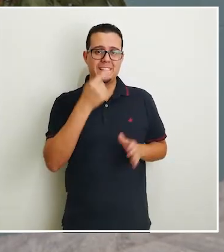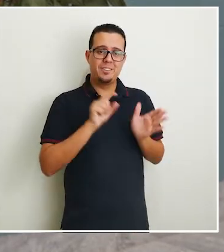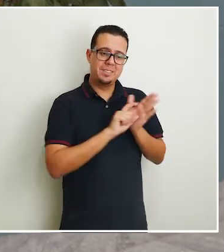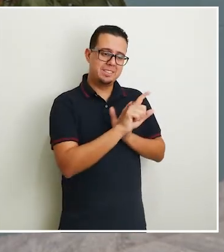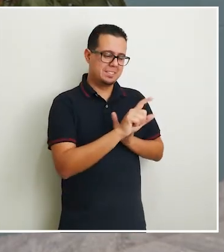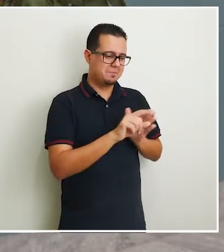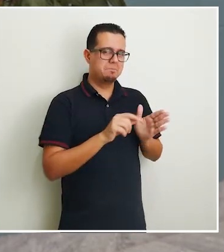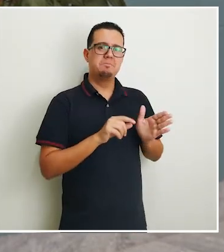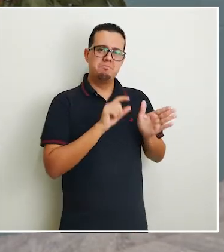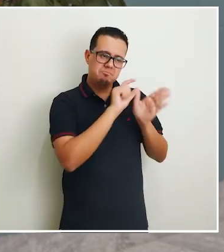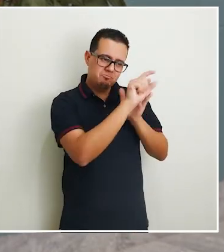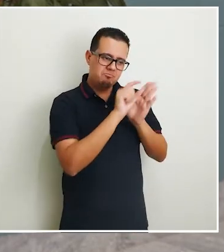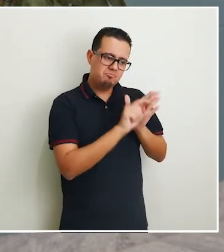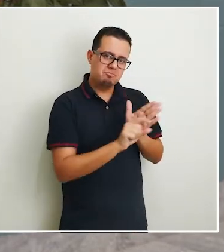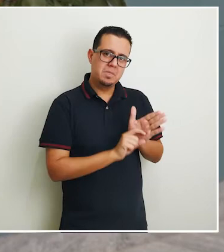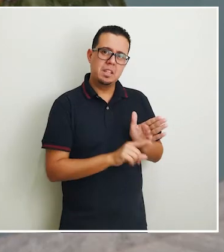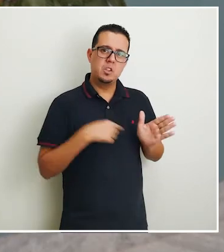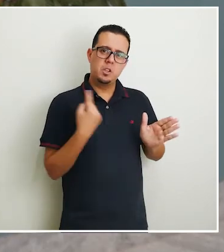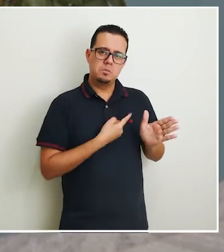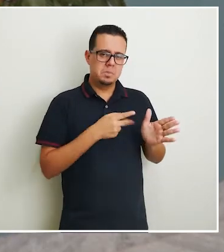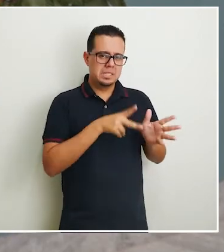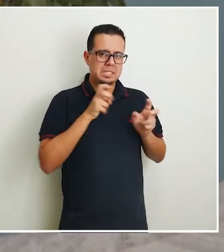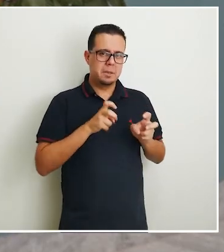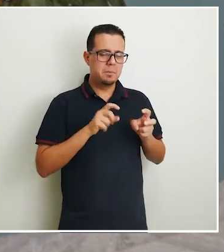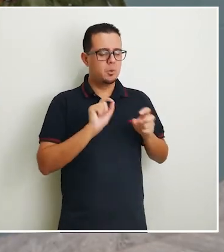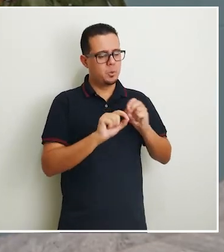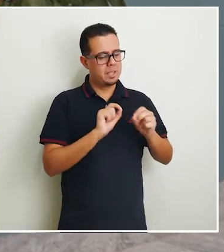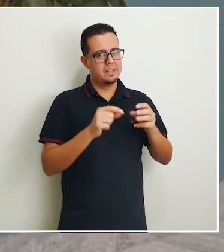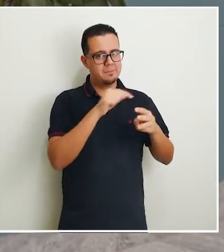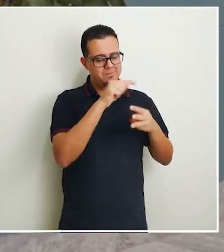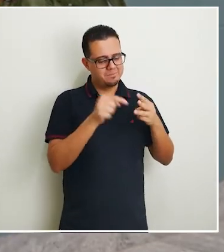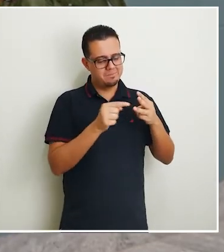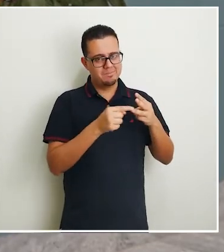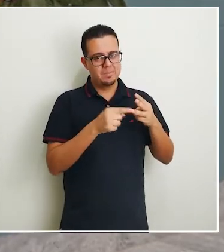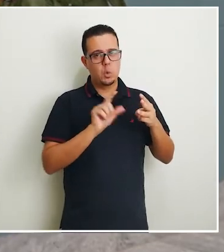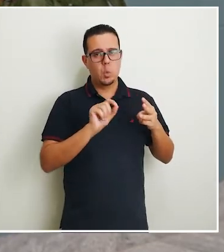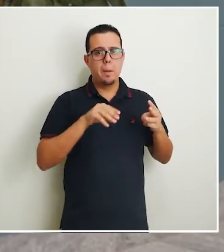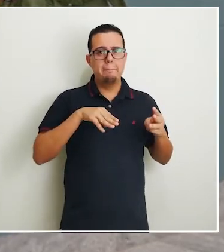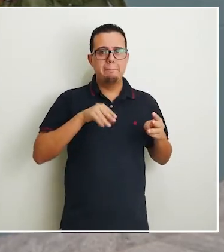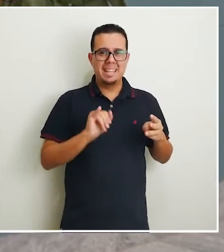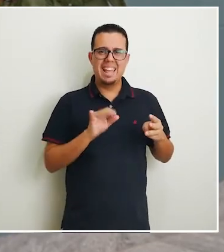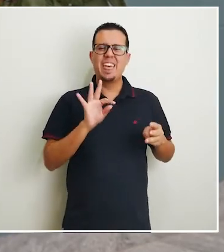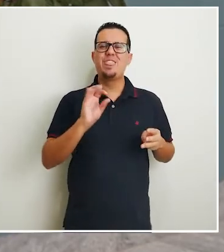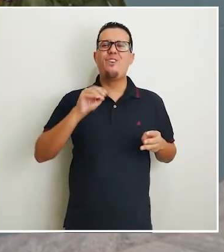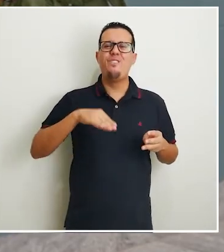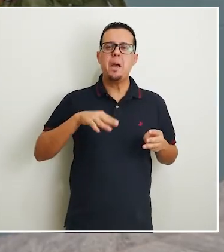versículos, captando mais um tom, que é o tom de